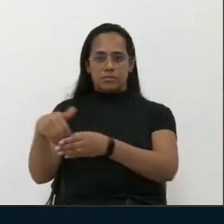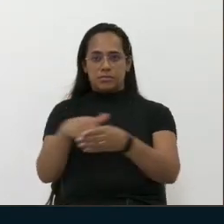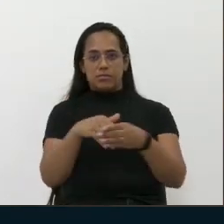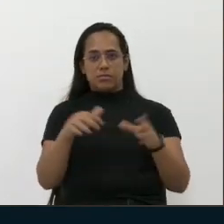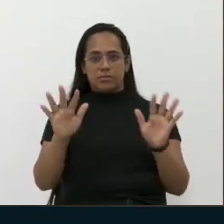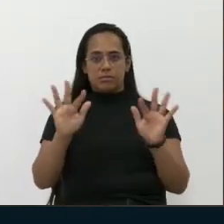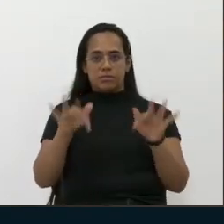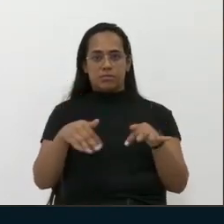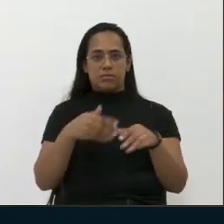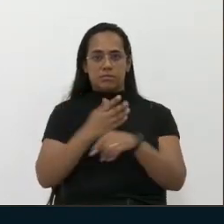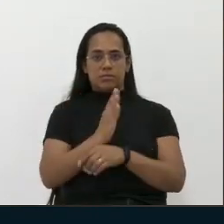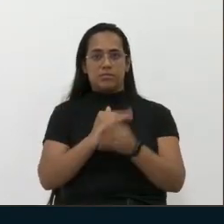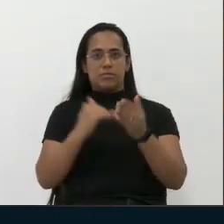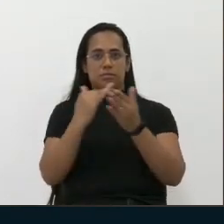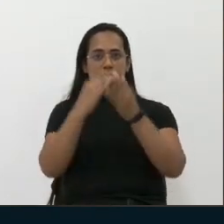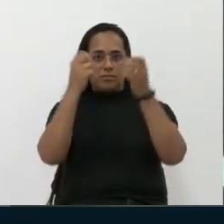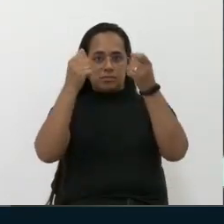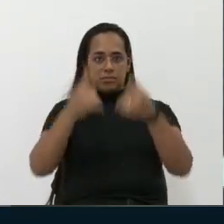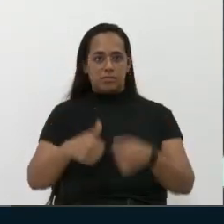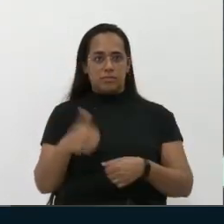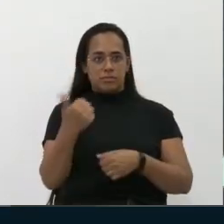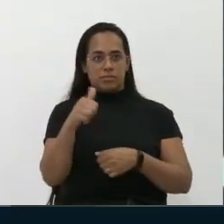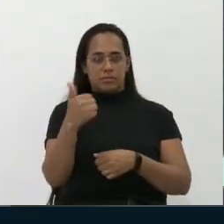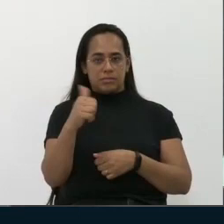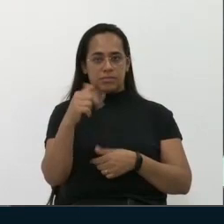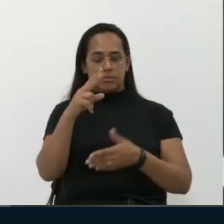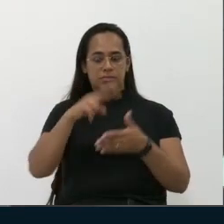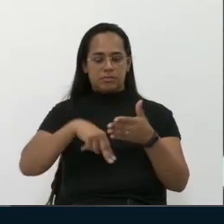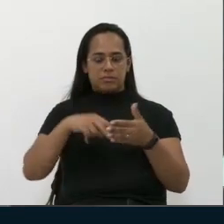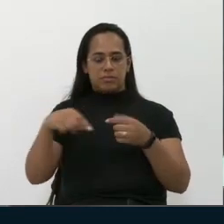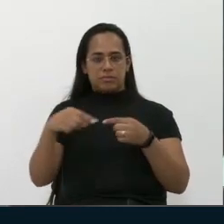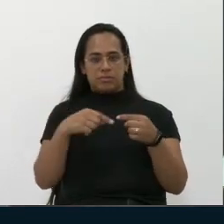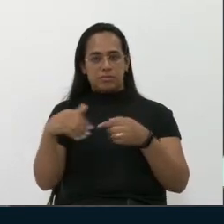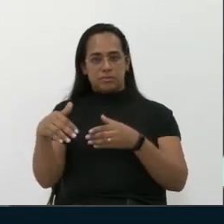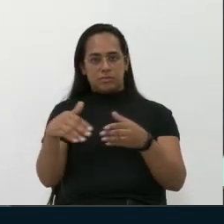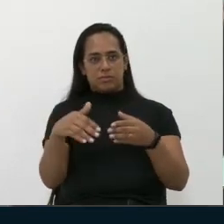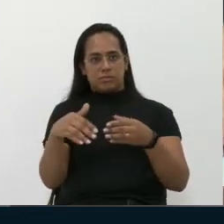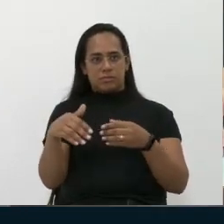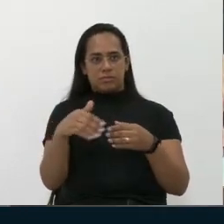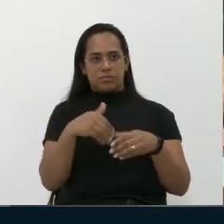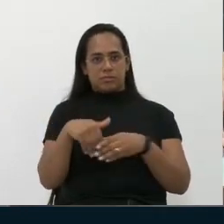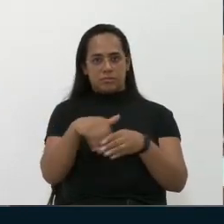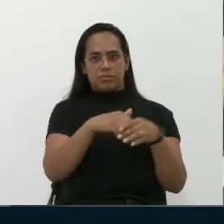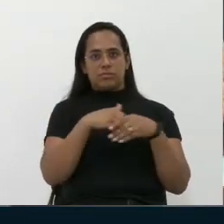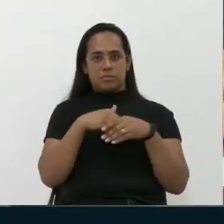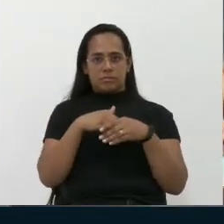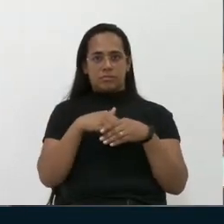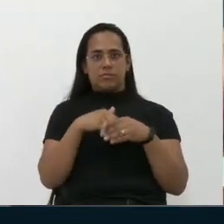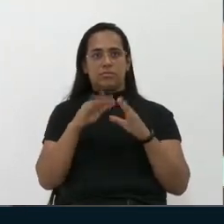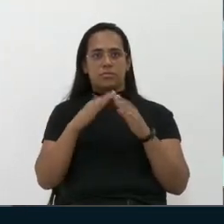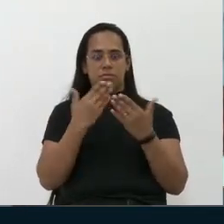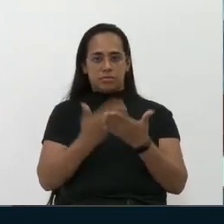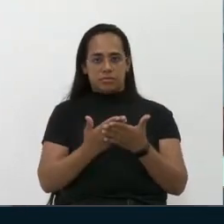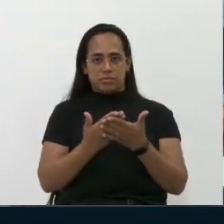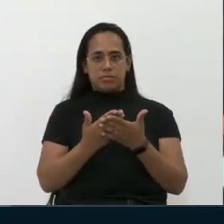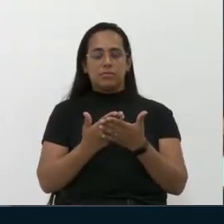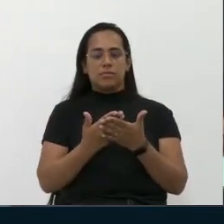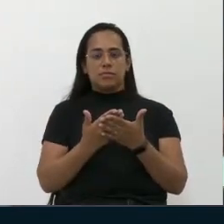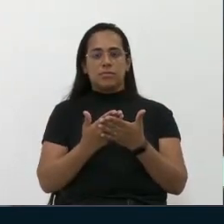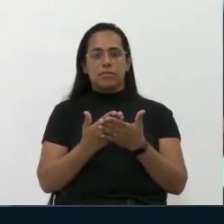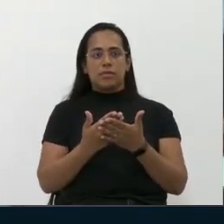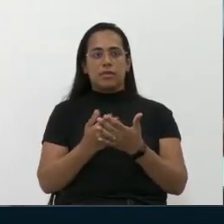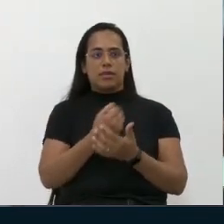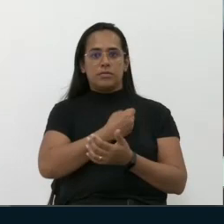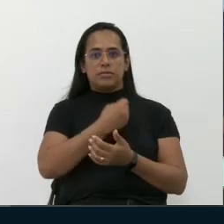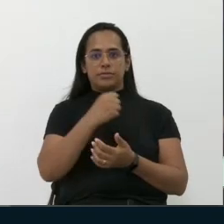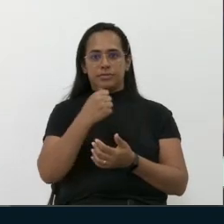aprovado, encaminhe-se. Item 11. Leitura, discussão e votação do requerimento de informação número 81/2024.